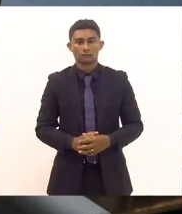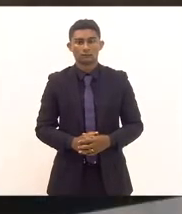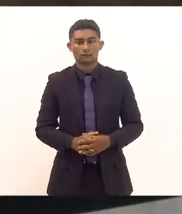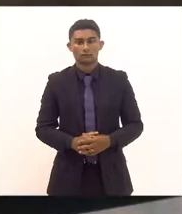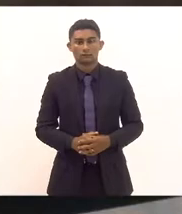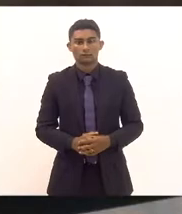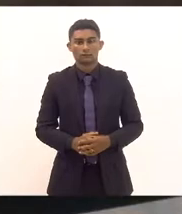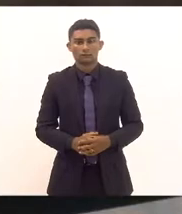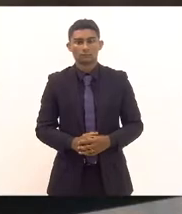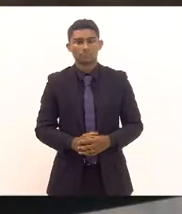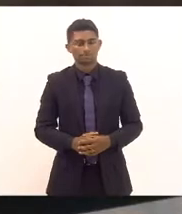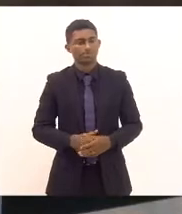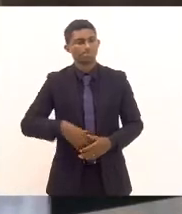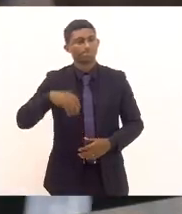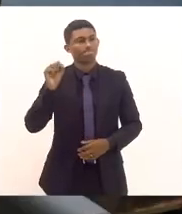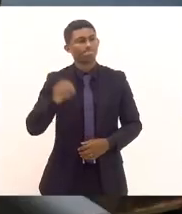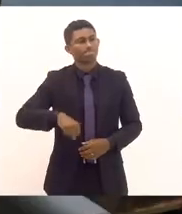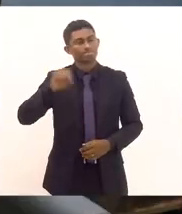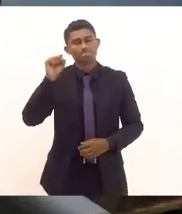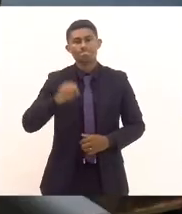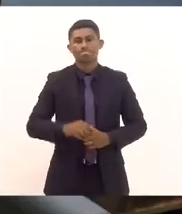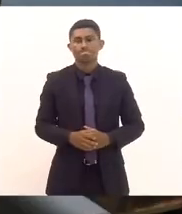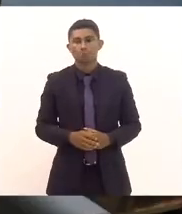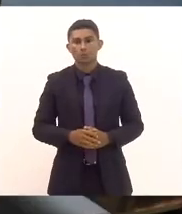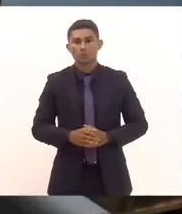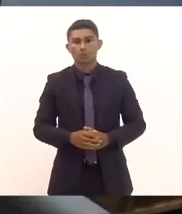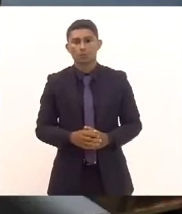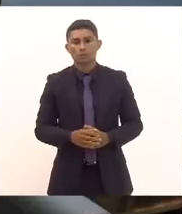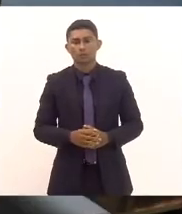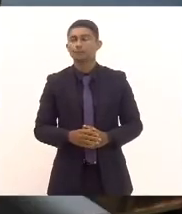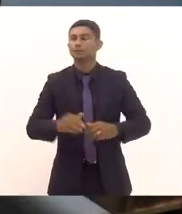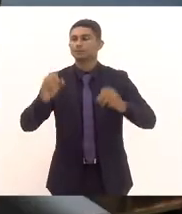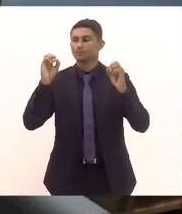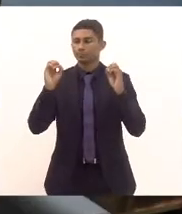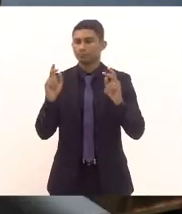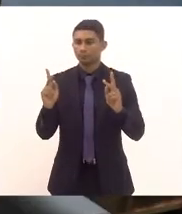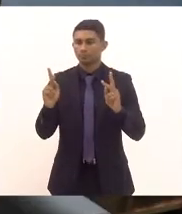é favorável presidente Oi ok